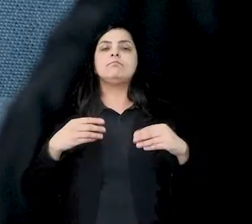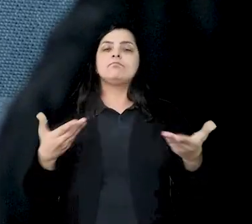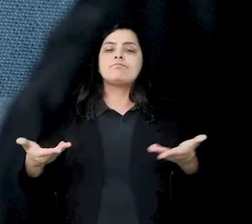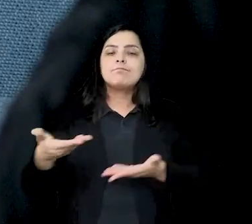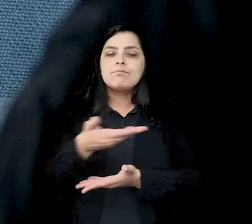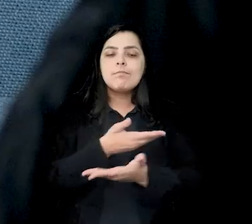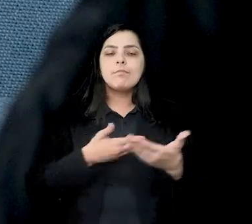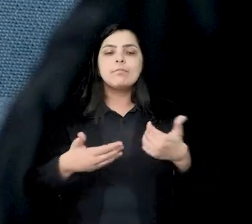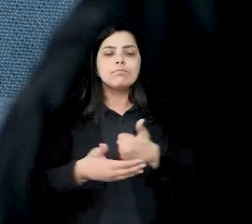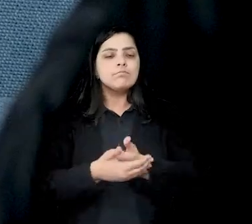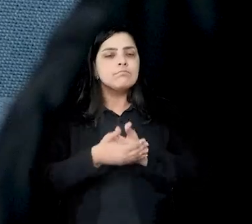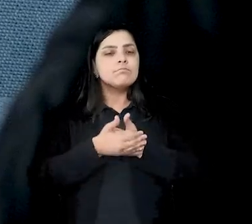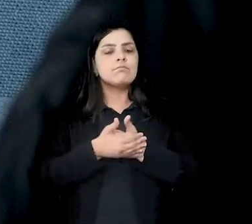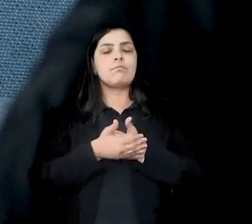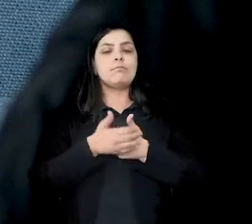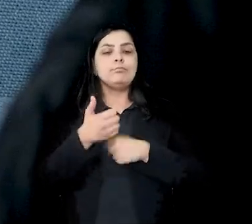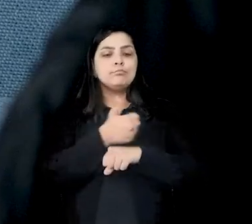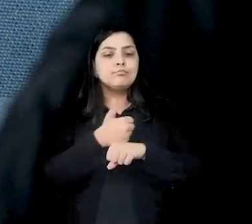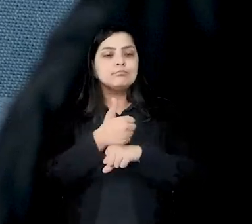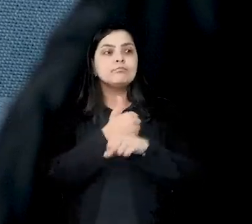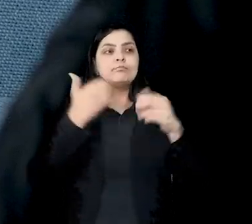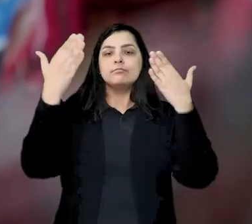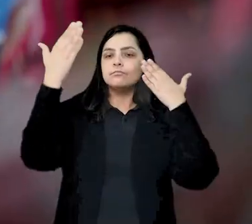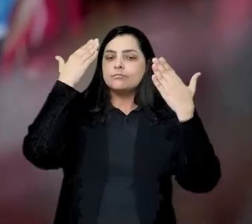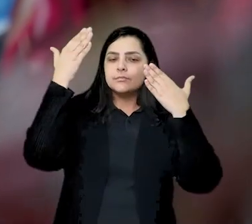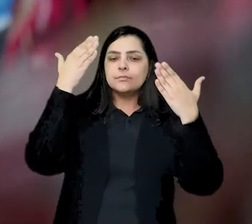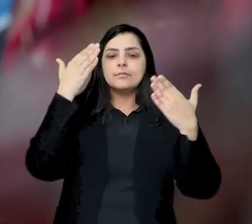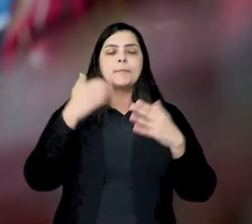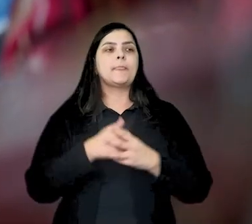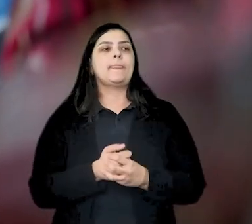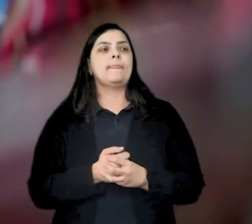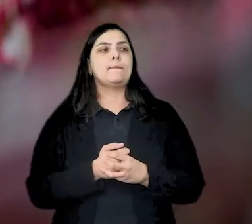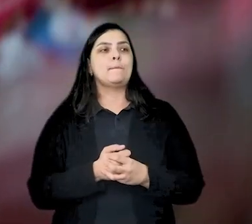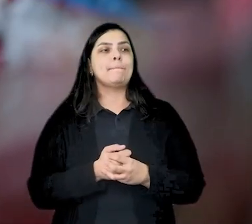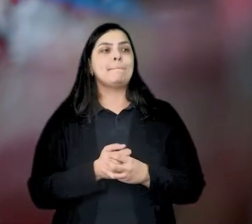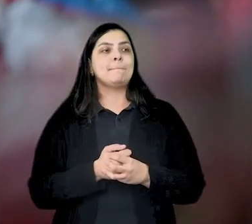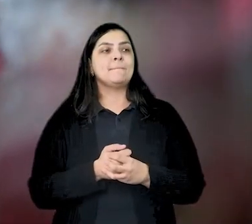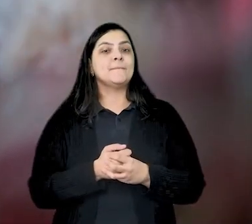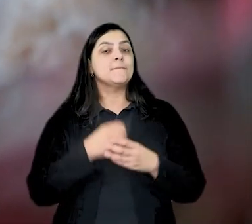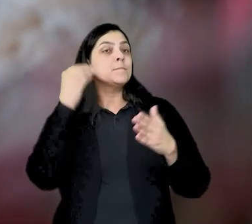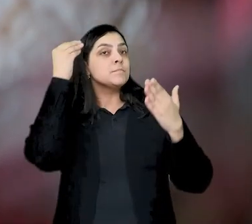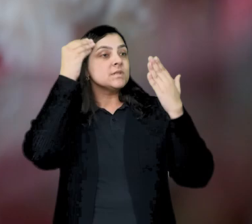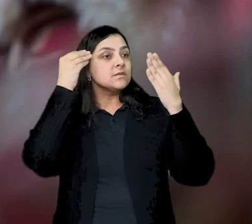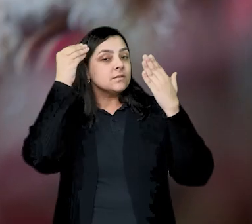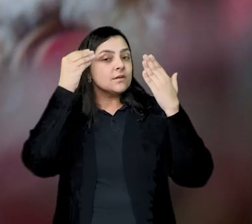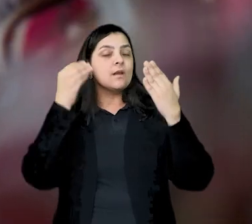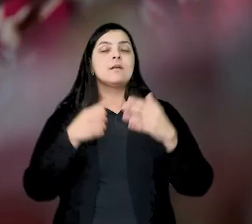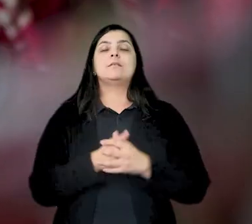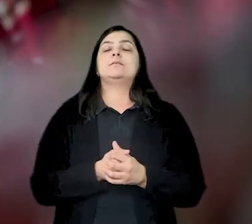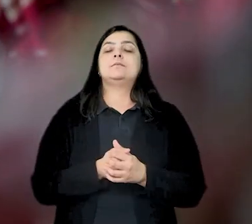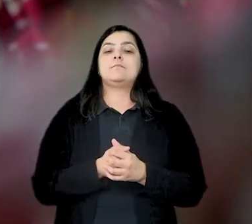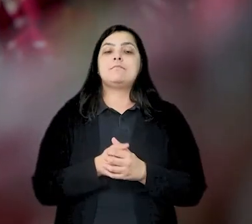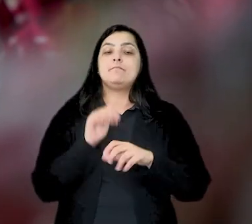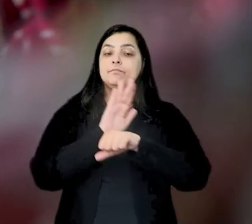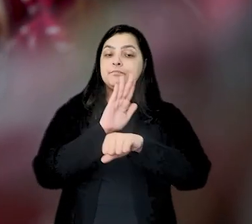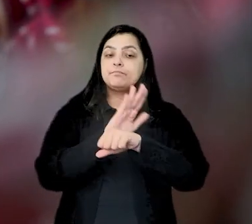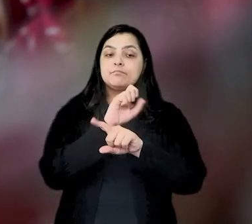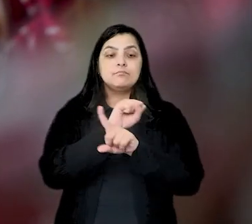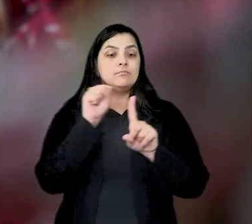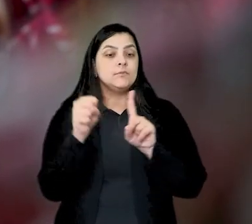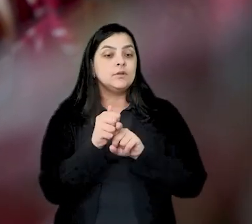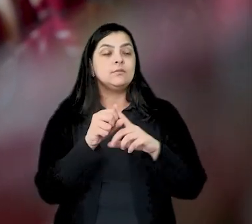uma boa rede de cuidados com profissionais qualificados, como psicólogas, eventualmente psiquiatras, mas